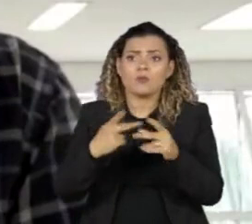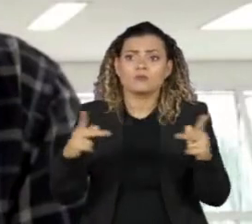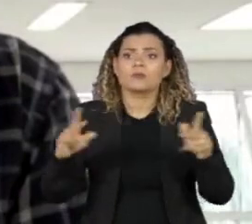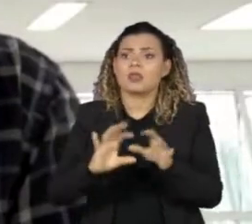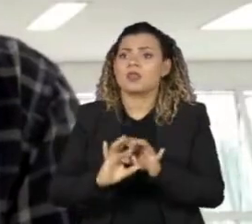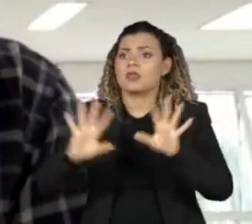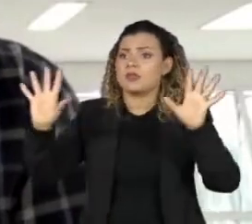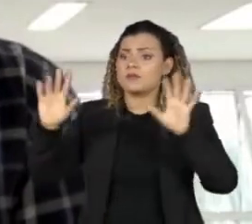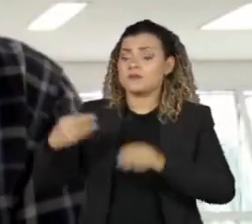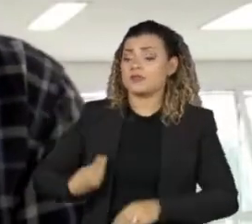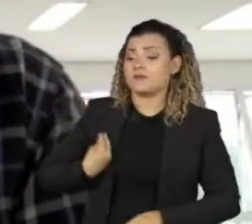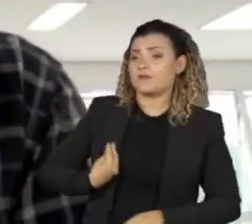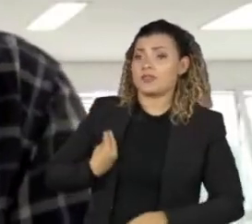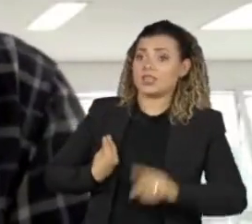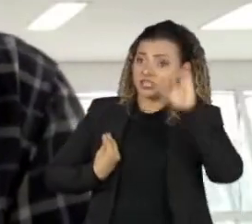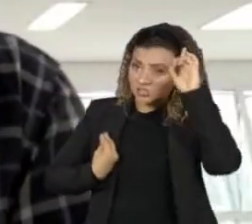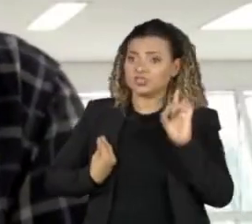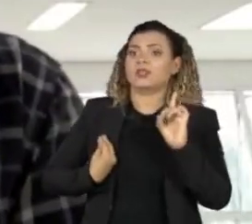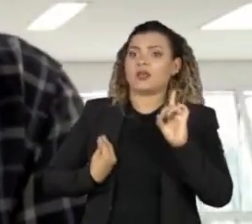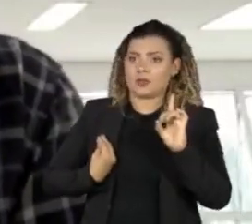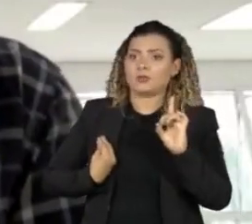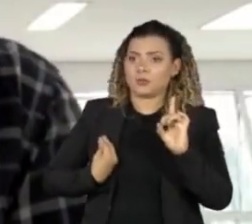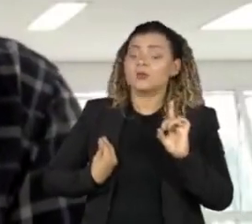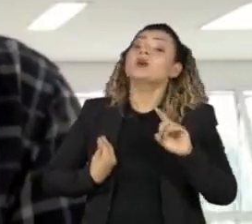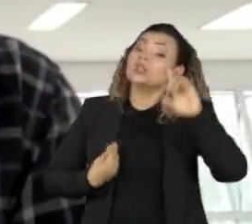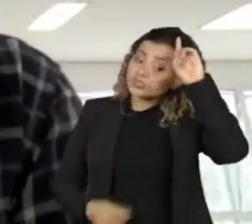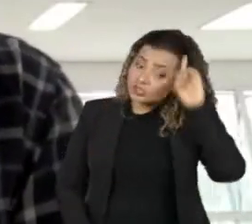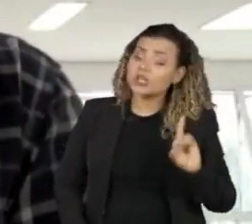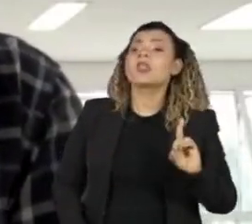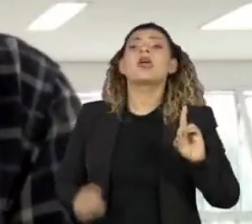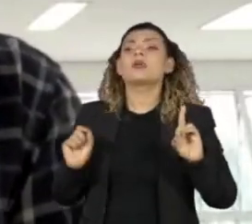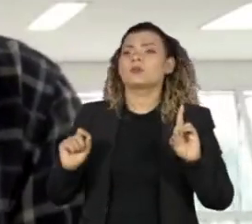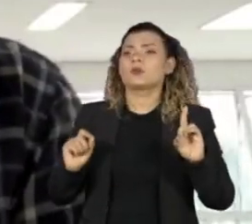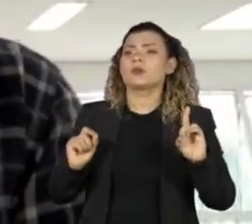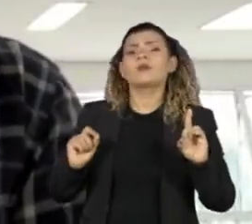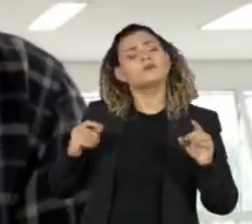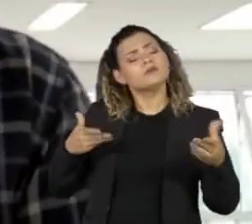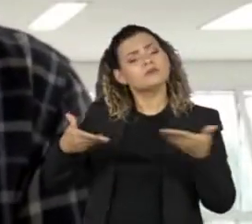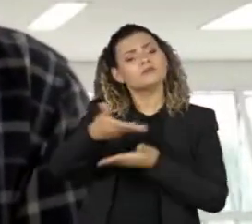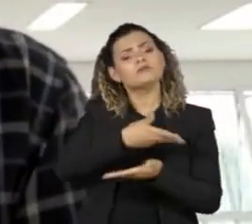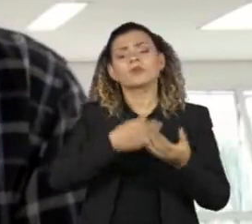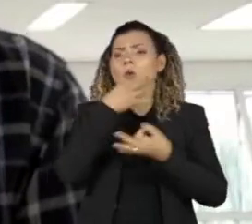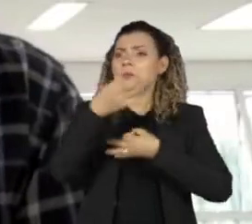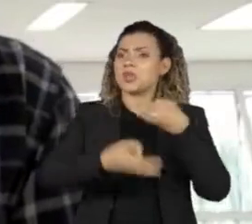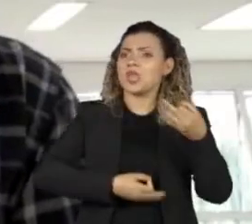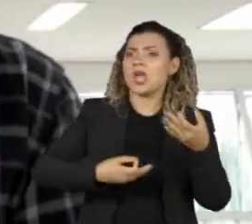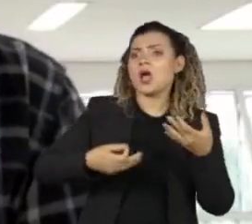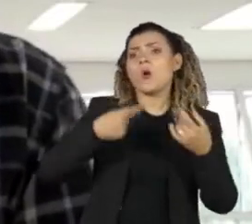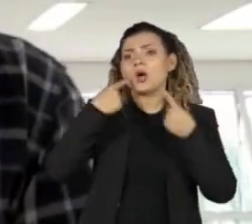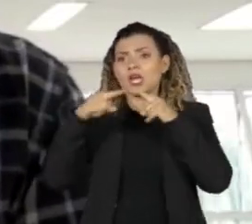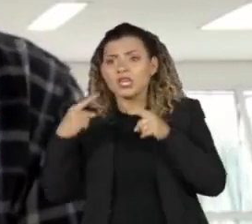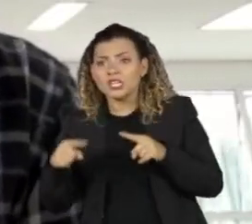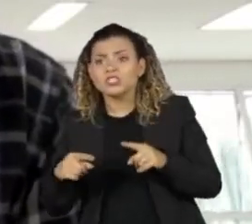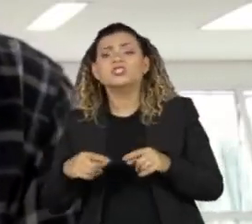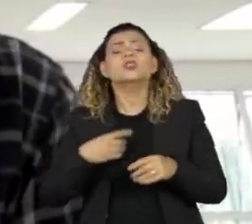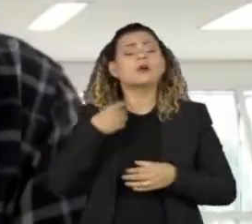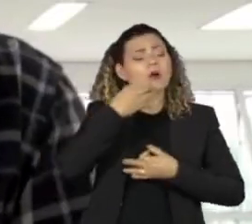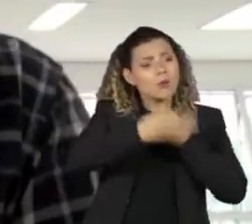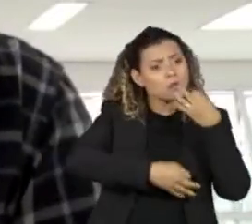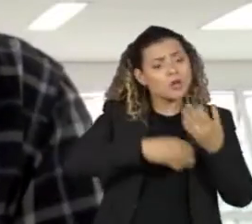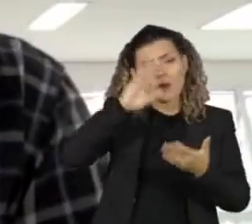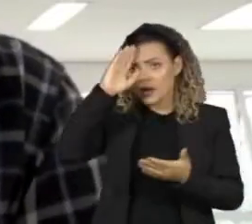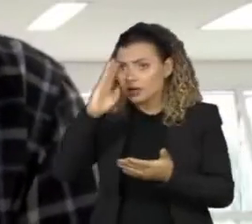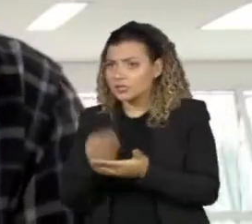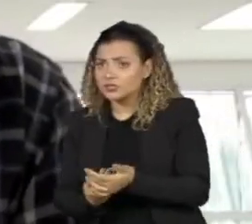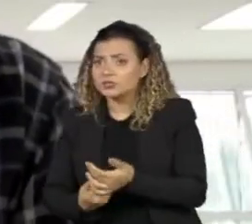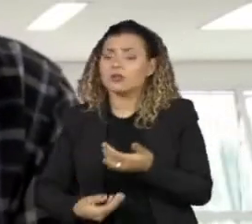vida, principalmente, o direito do ir e vir, o direito à livre associação, o direito de criticar, o direito de ter a crença que se